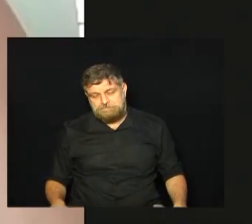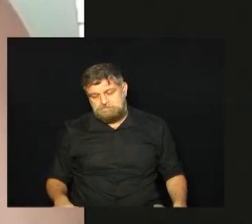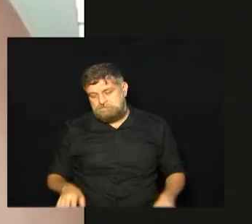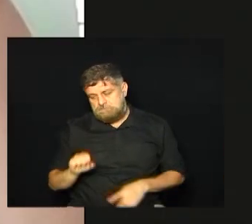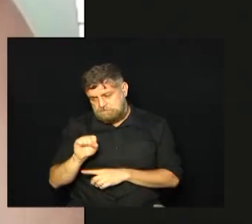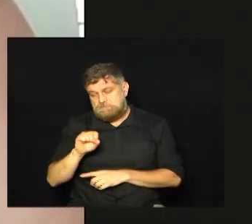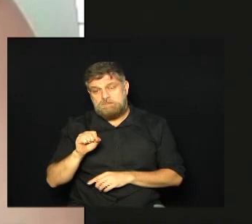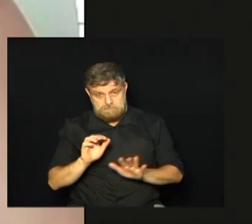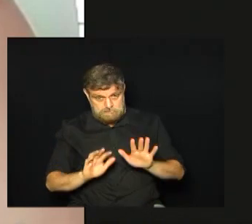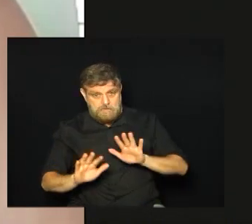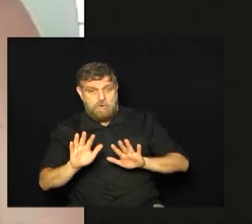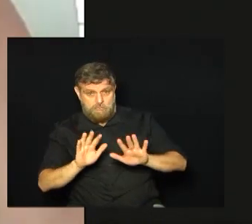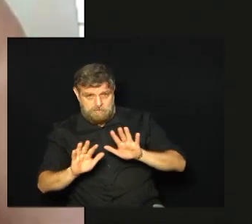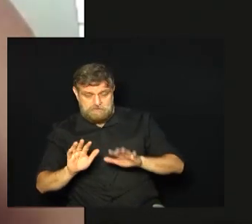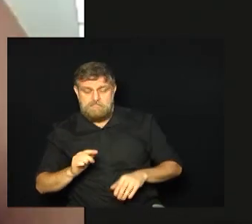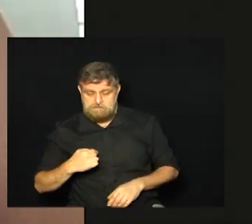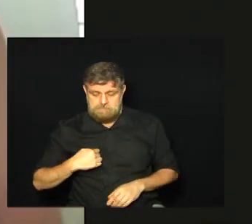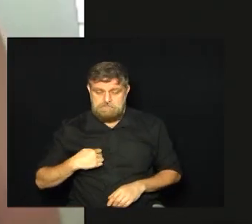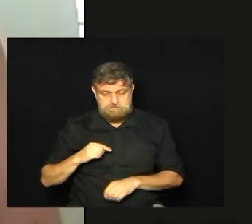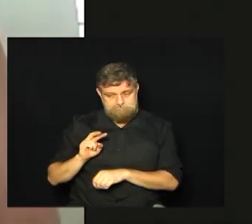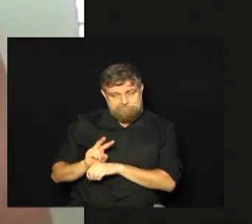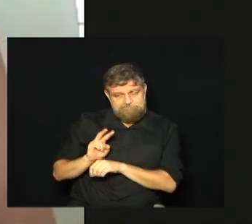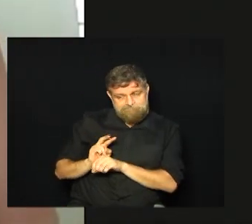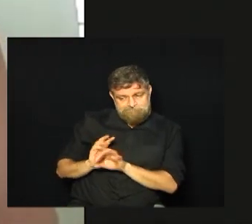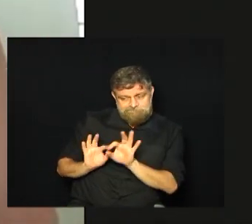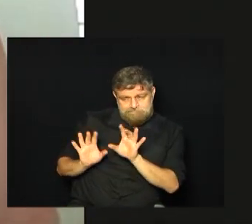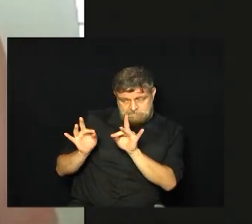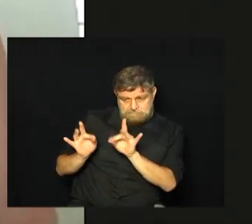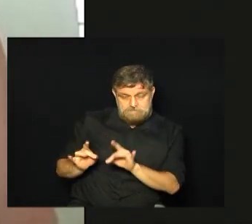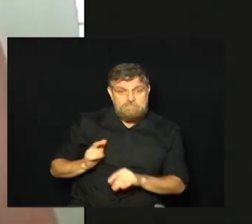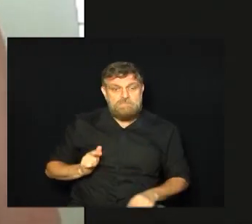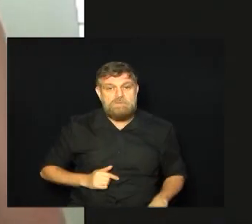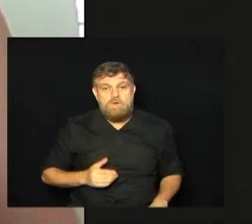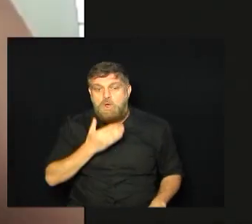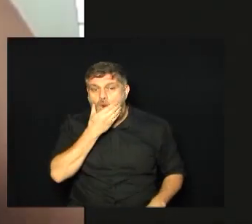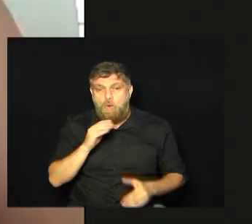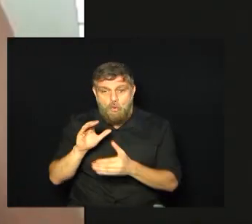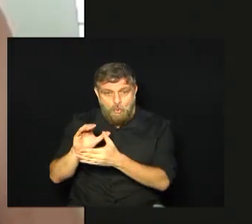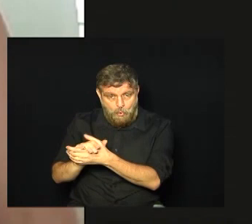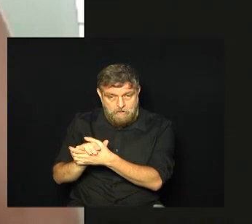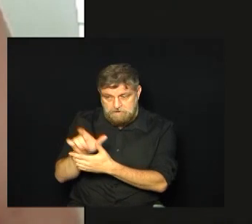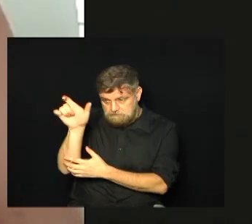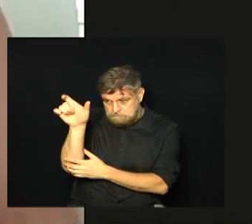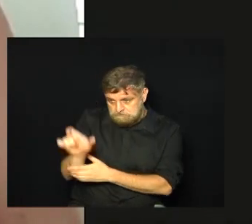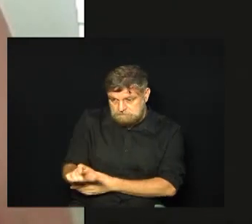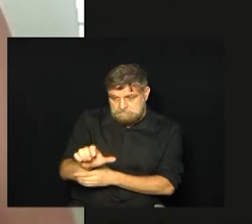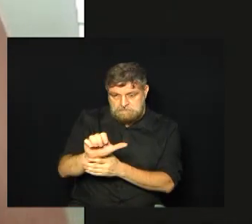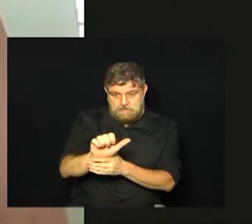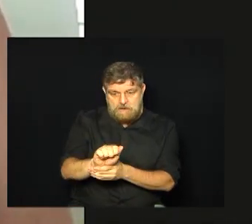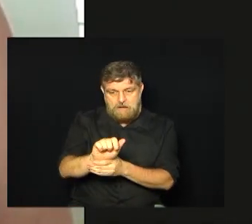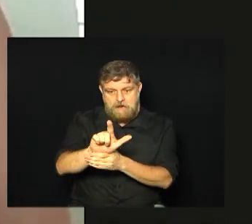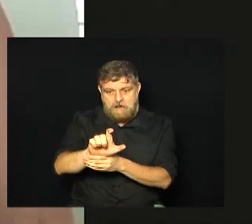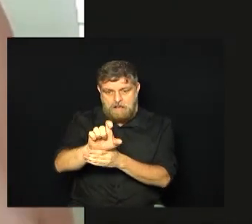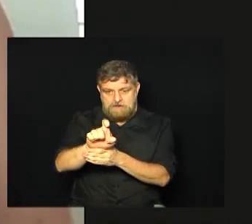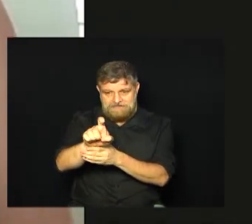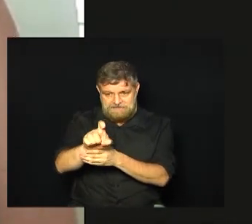Sim, eu tive esse cuidado, tanto que o marido, o Alexandre, ele não chega